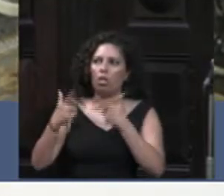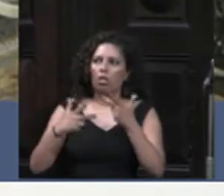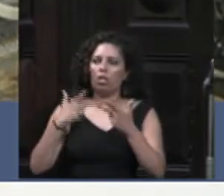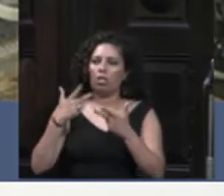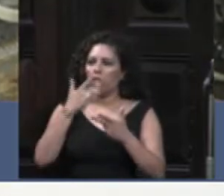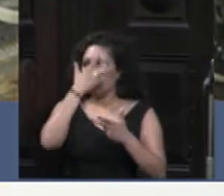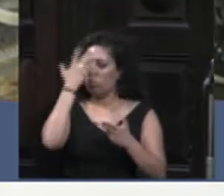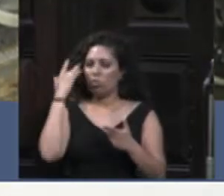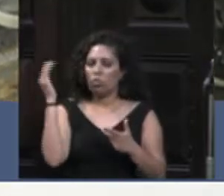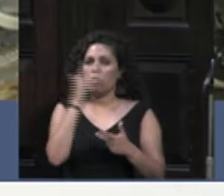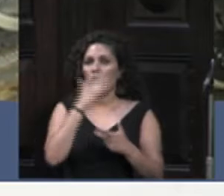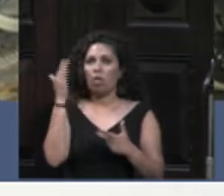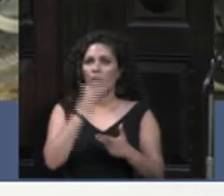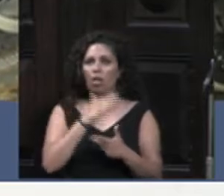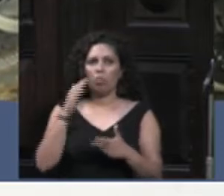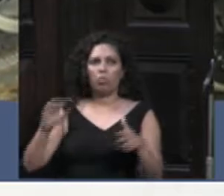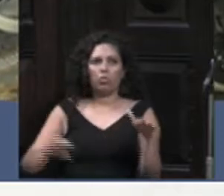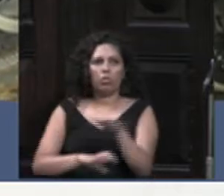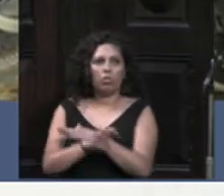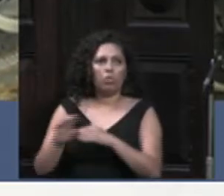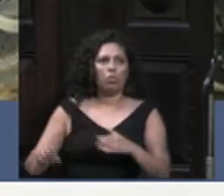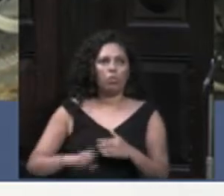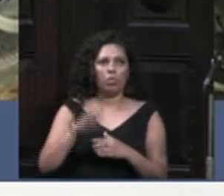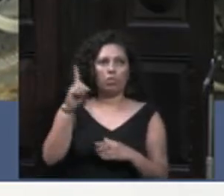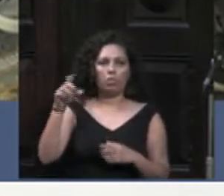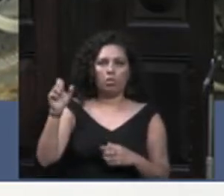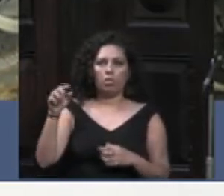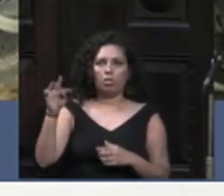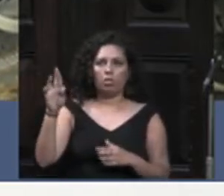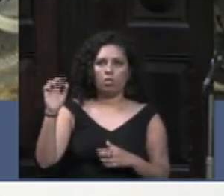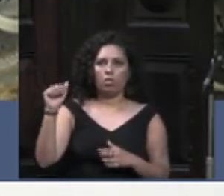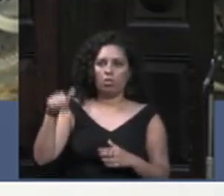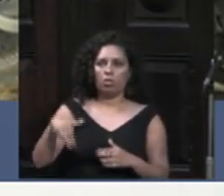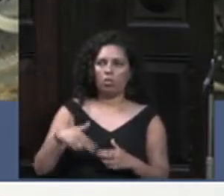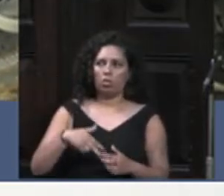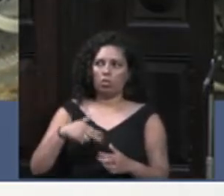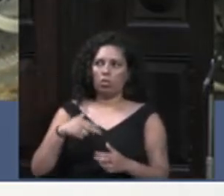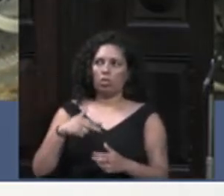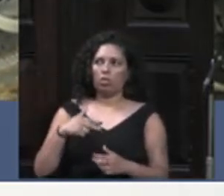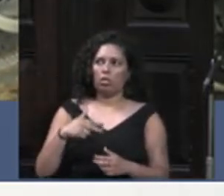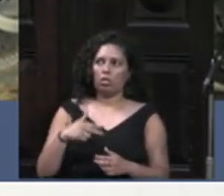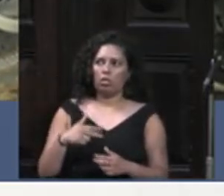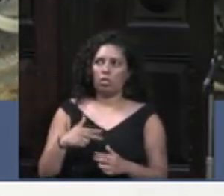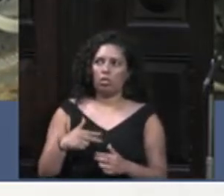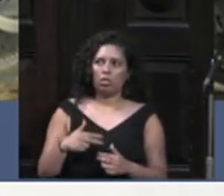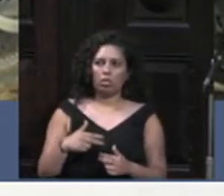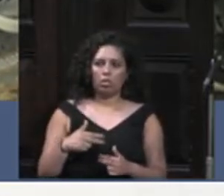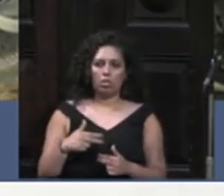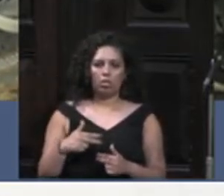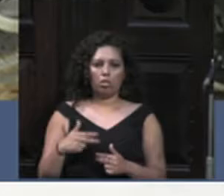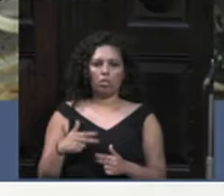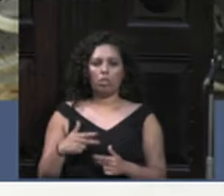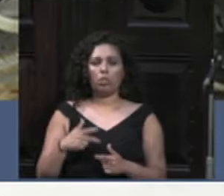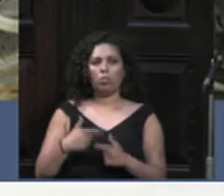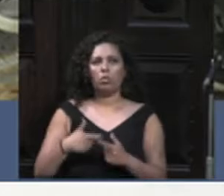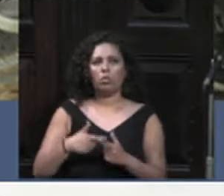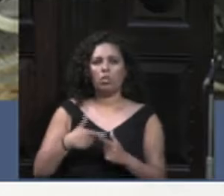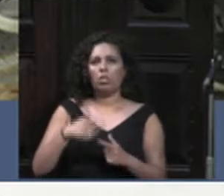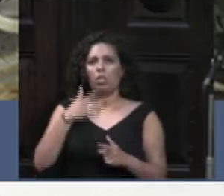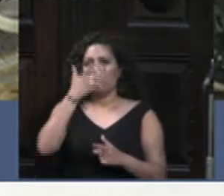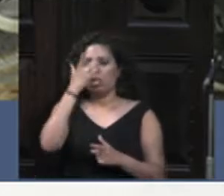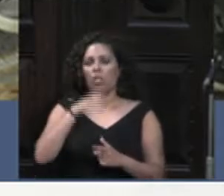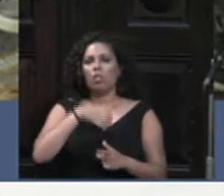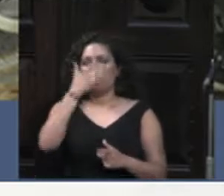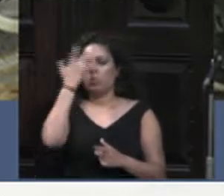rápido possível, conceder logo esse parcelamento, que milhares de pessoas estão entrando no meu Face, ligando para o nosso gabinete, e a